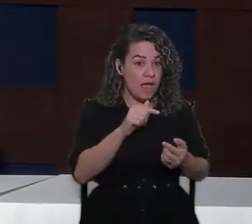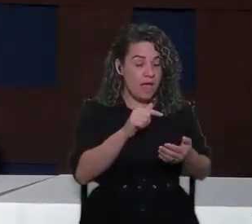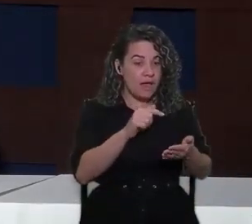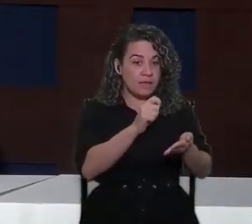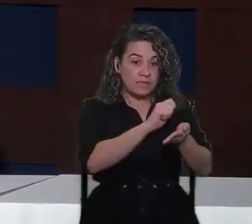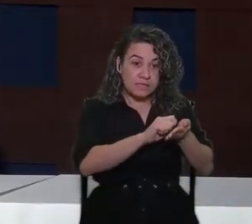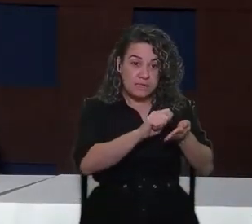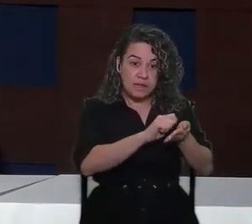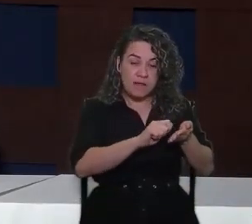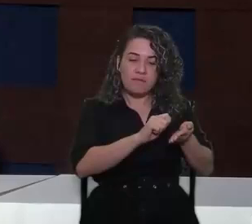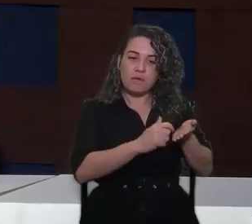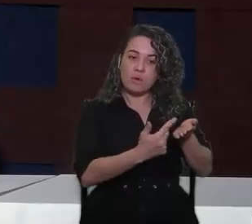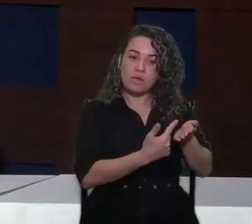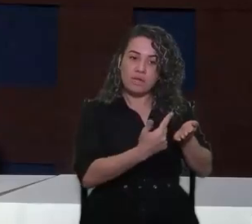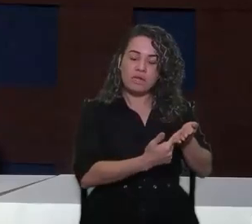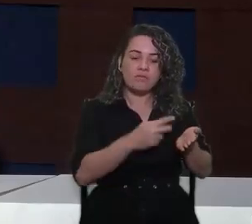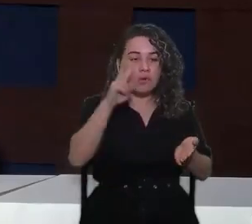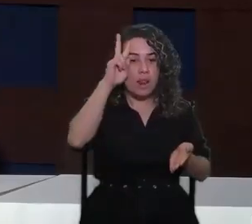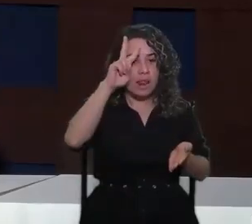juvenis,